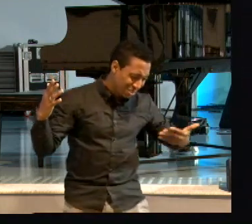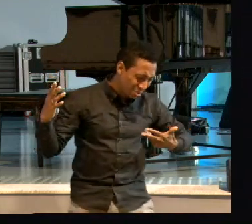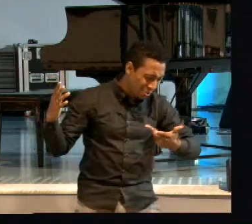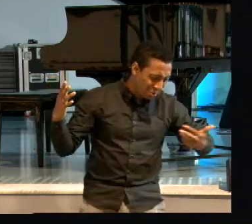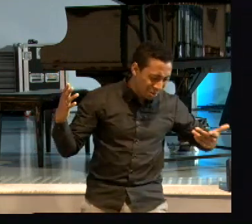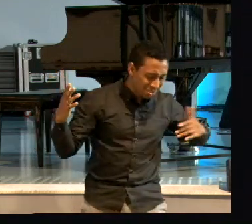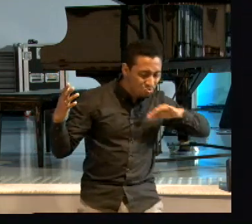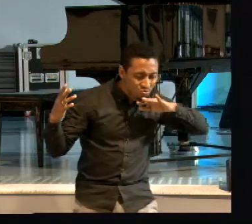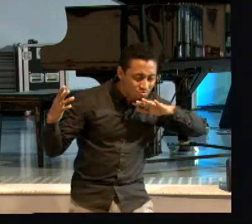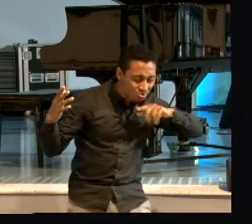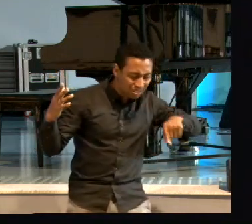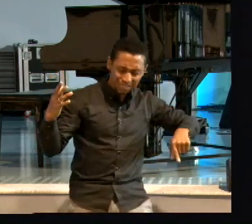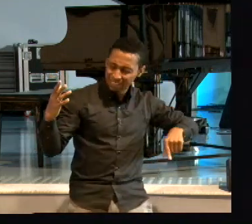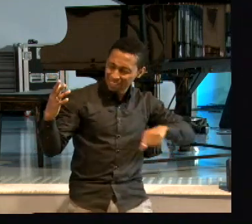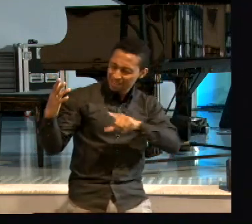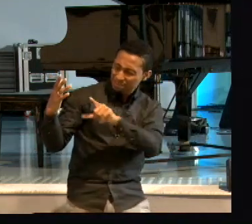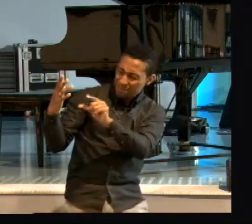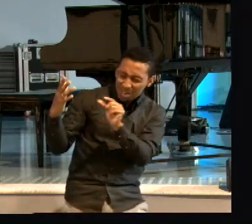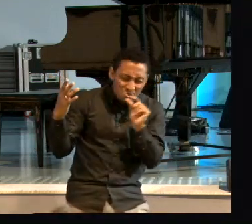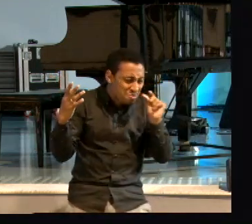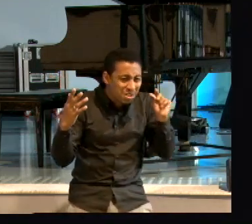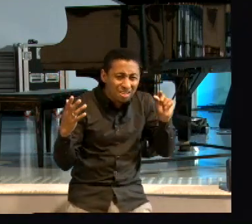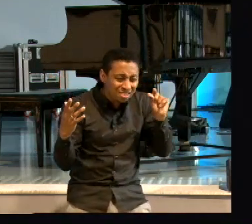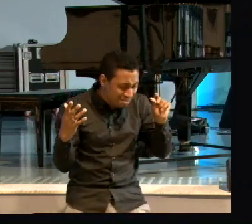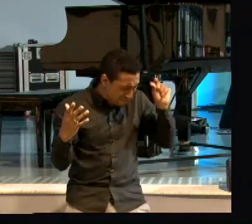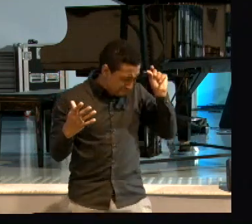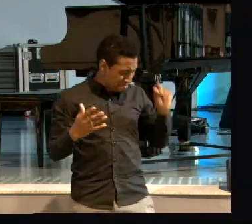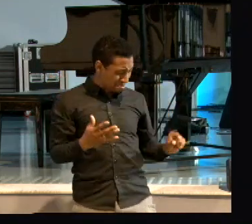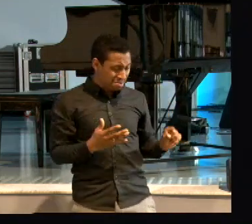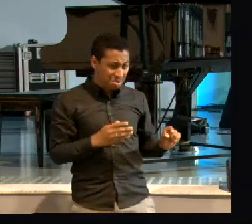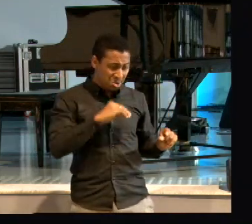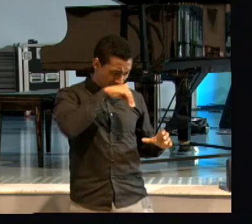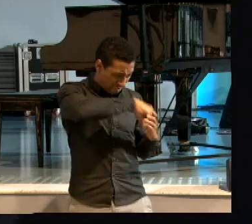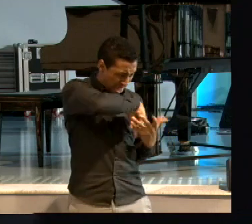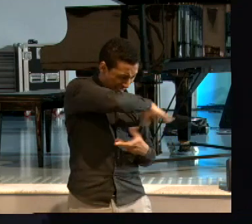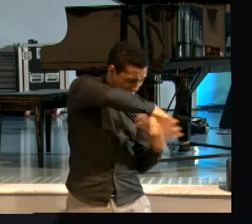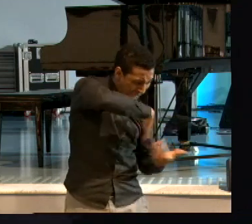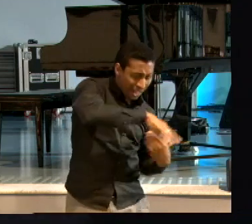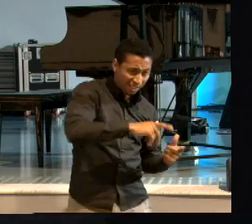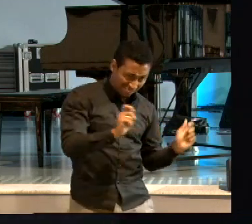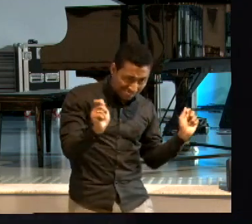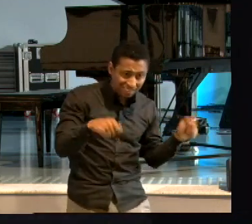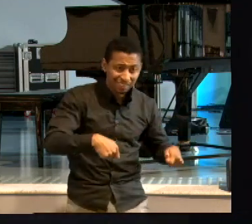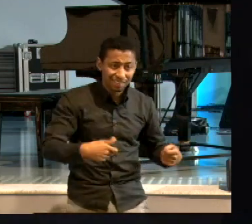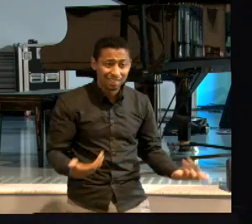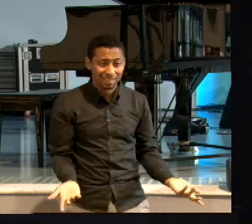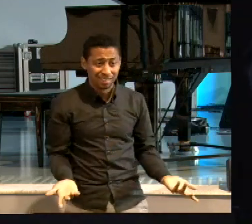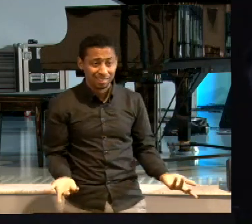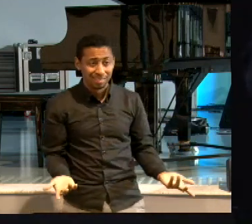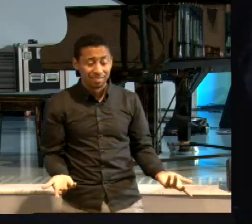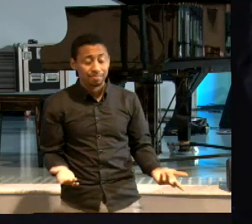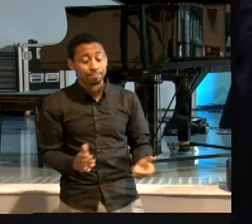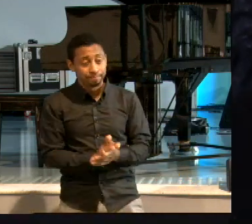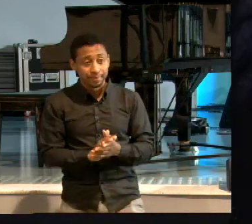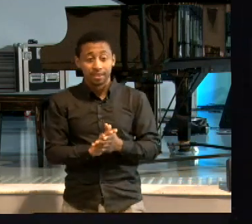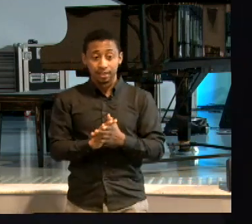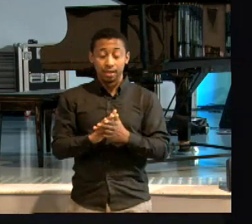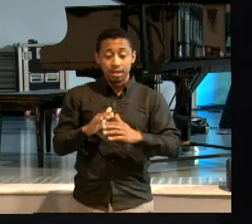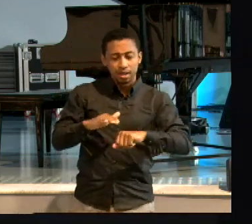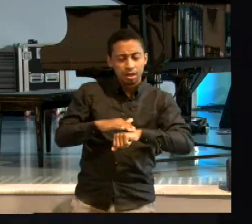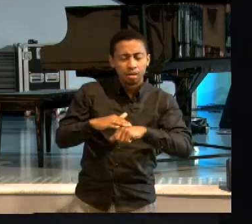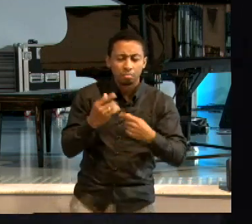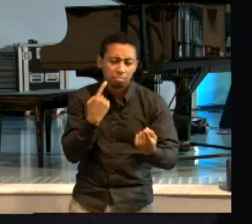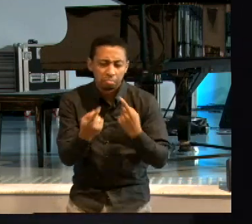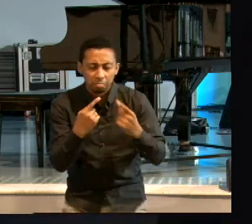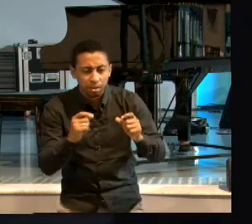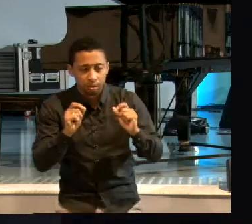pensamento errado no quesito adaptação. Segunda coisa que eu quero que a gente discuta é quem se adapta ao quê?